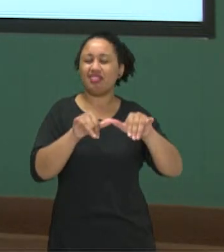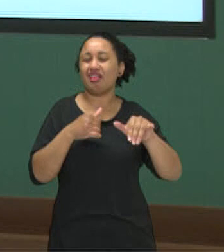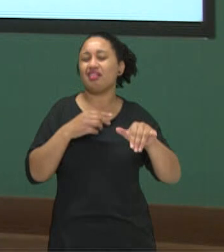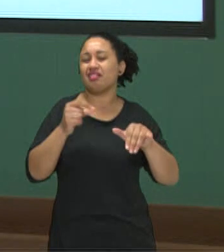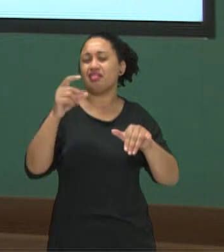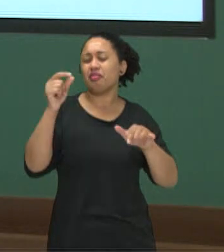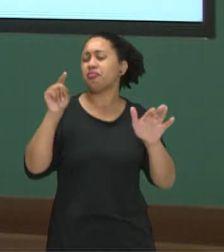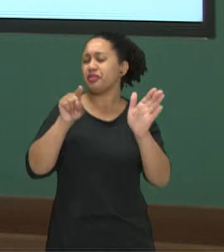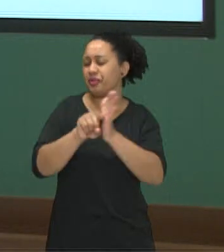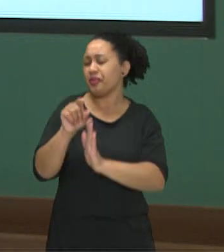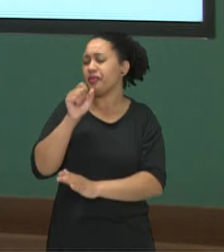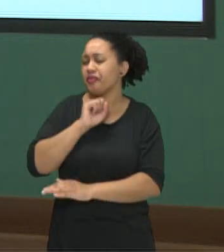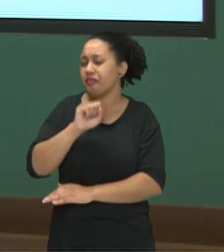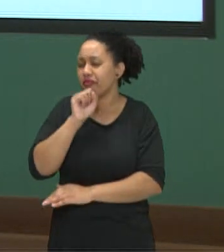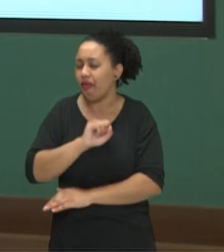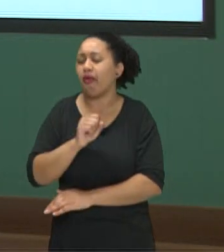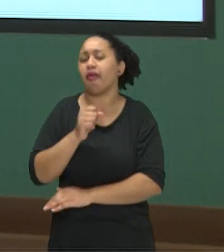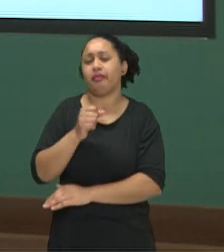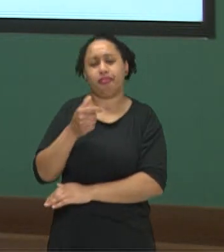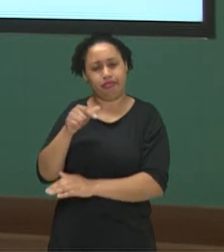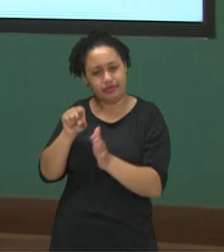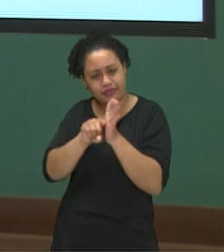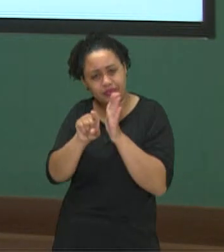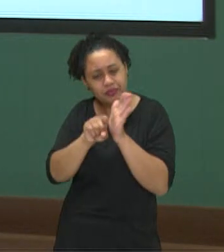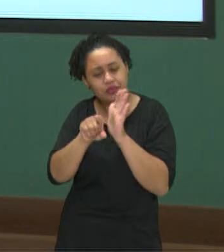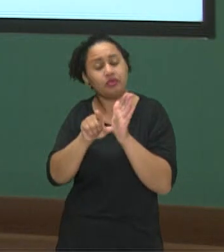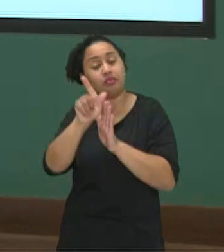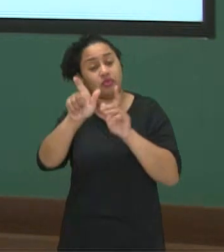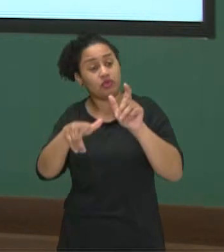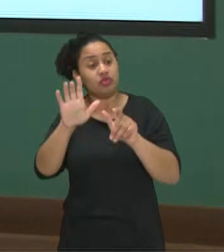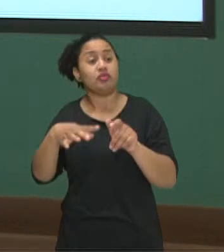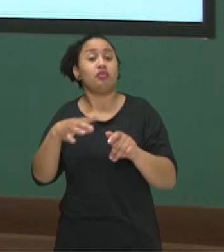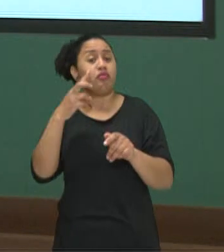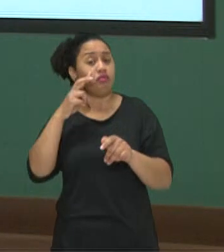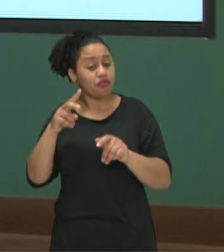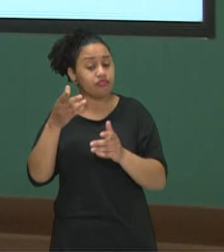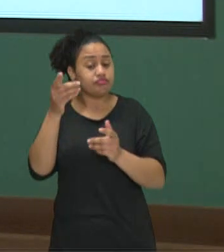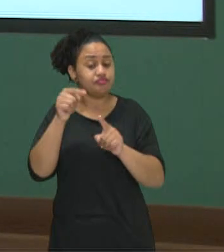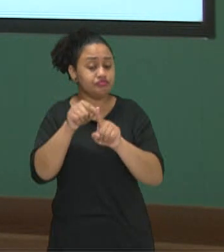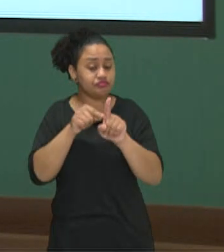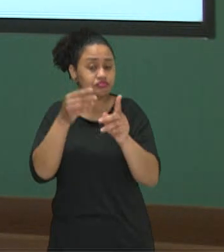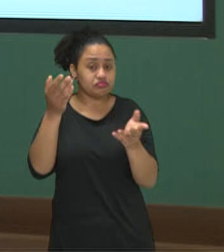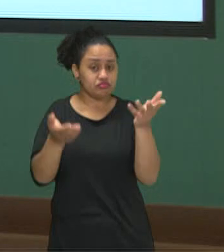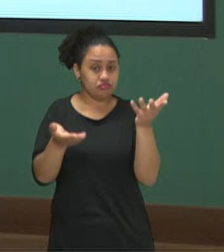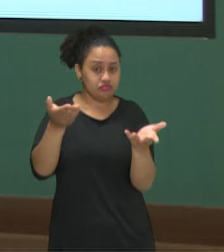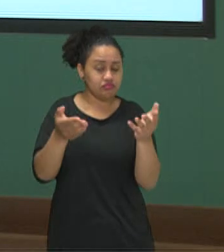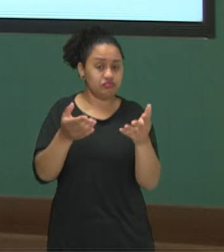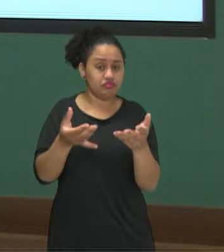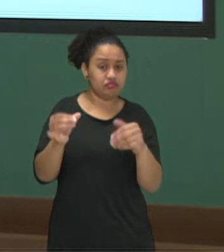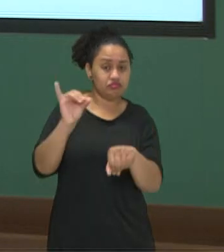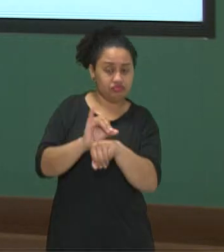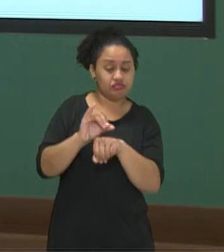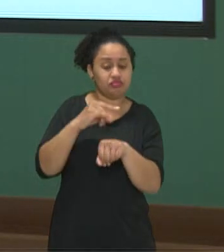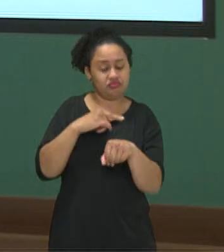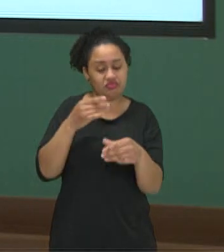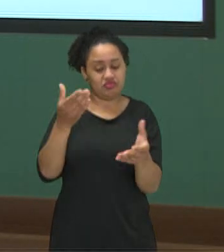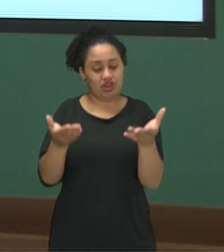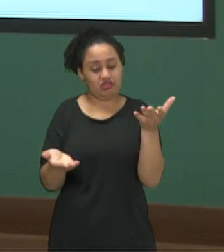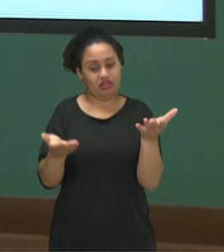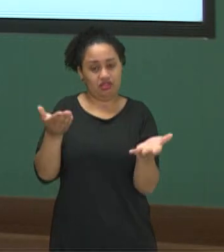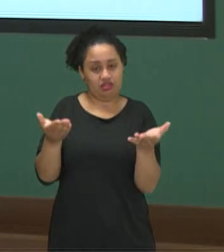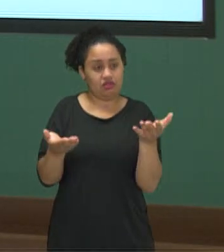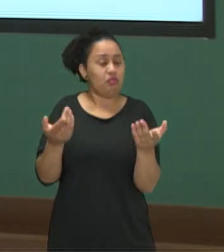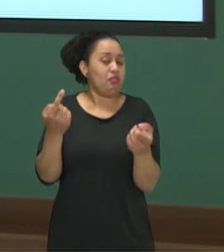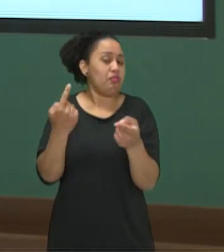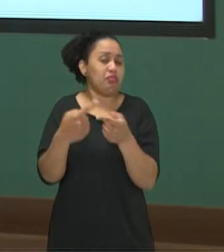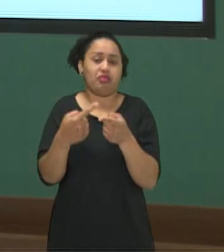pergunta aí para sua avó, para seu avô, para alguém que já tenha visto esse tipo de objeto, essa balança com 2 pratos. Para que